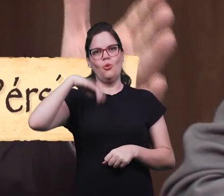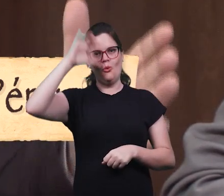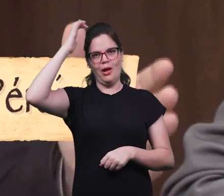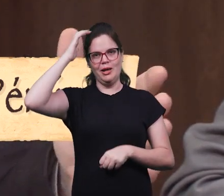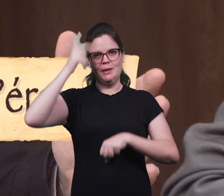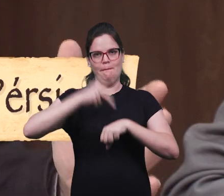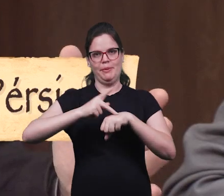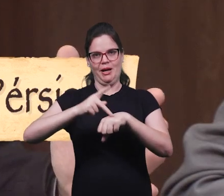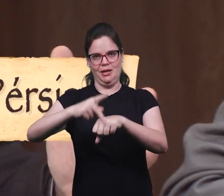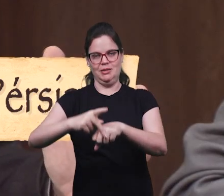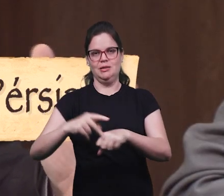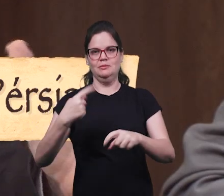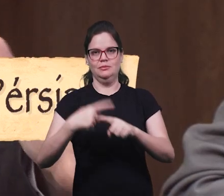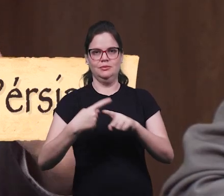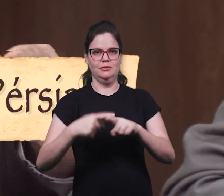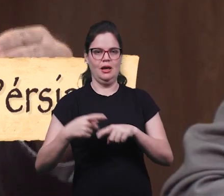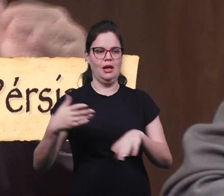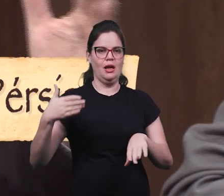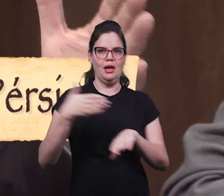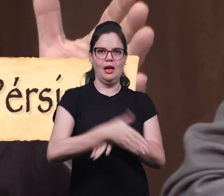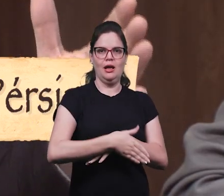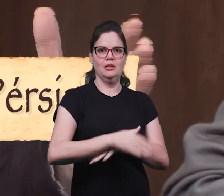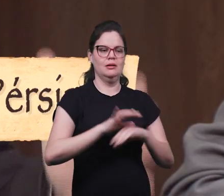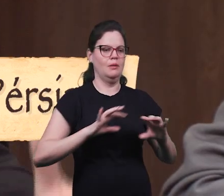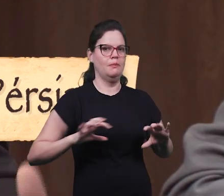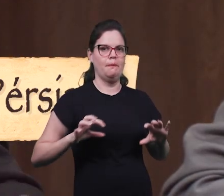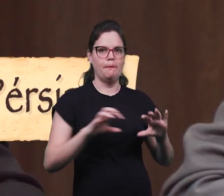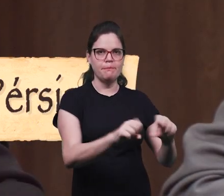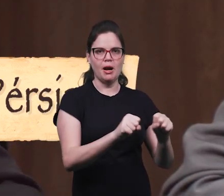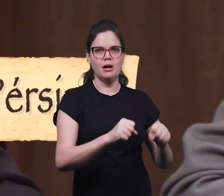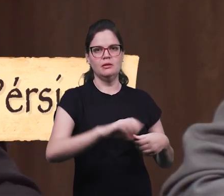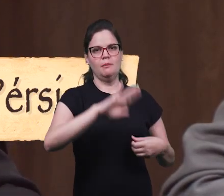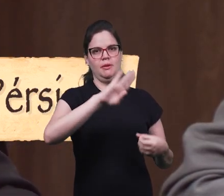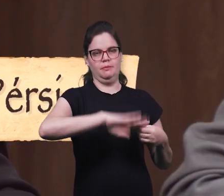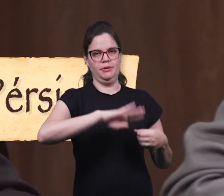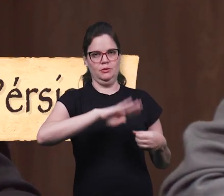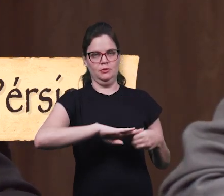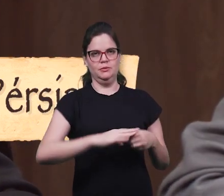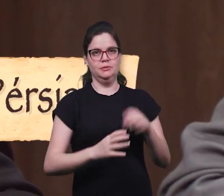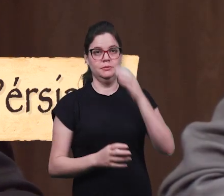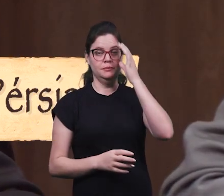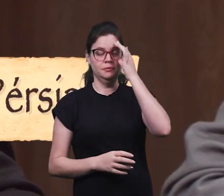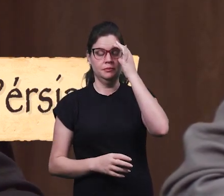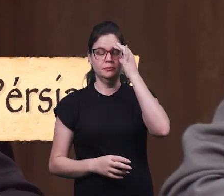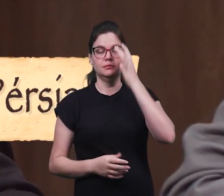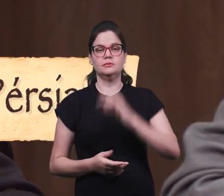a invasão dos persas em Babilônia, quando